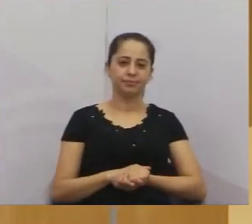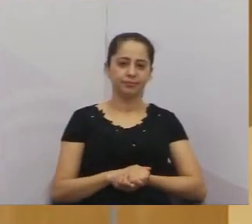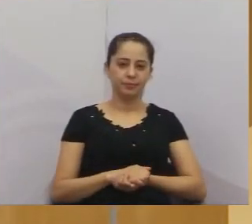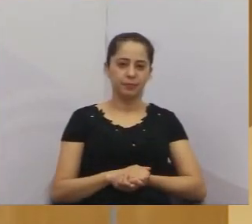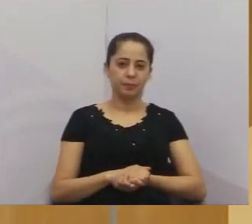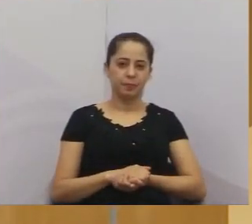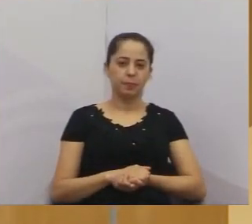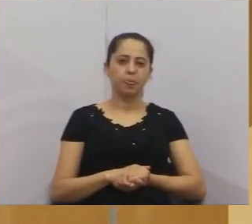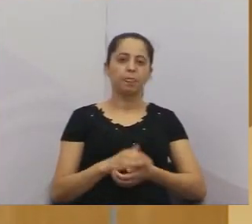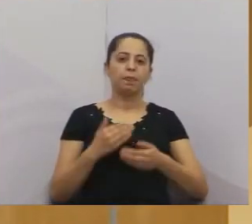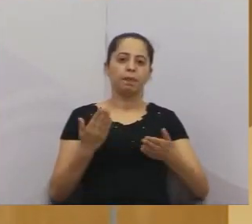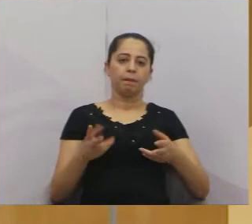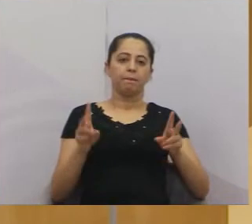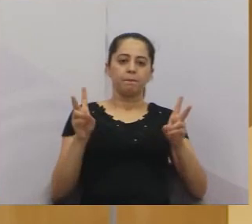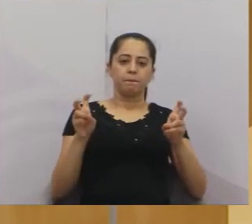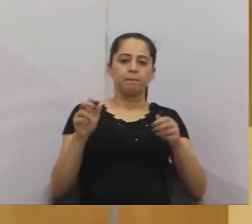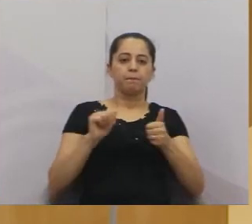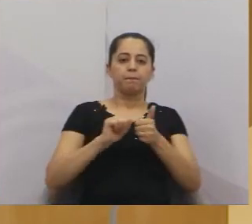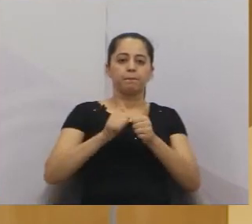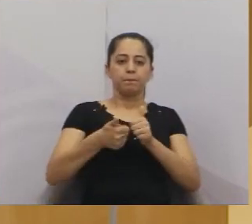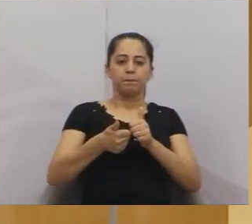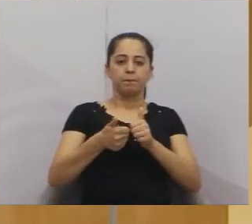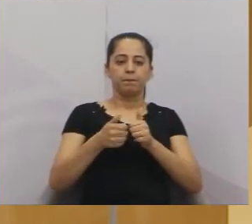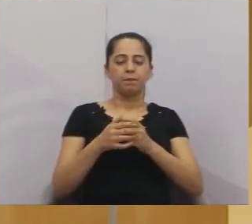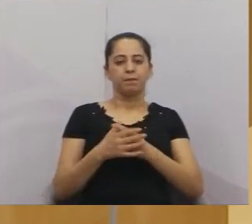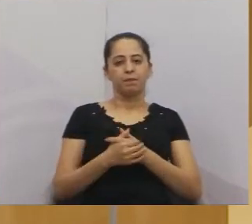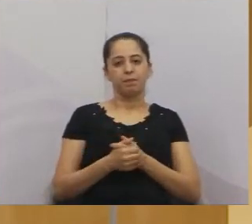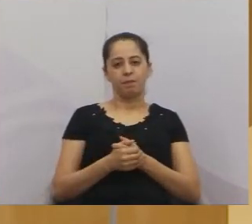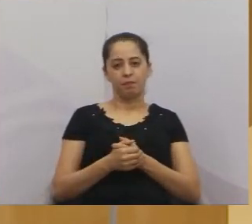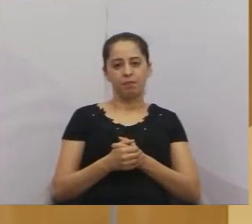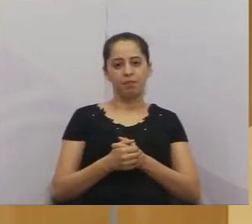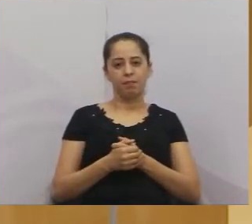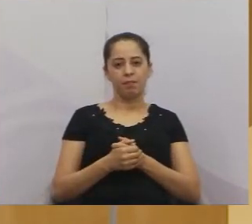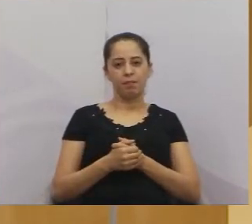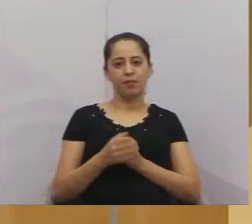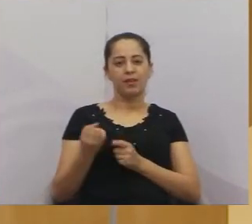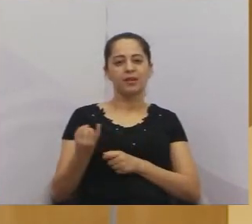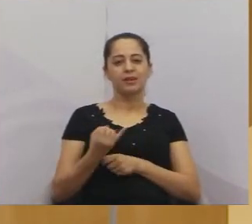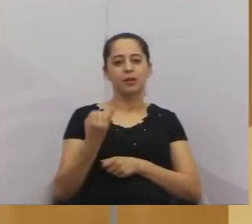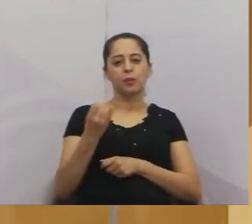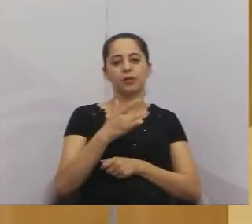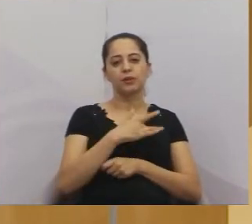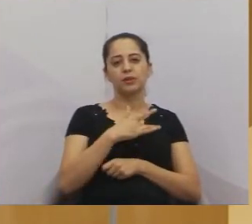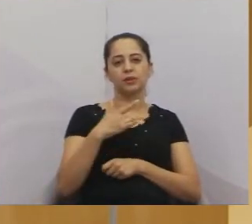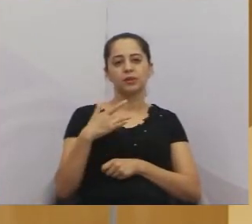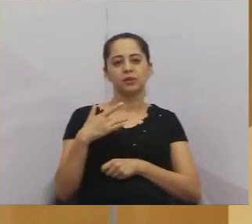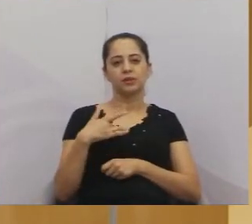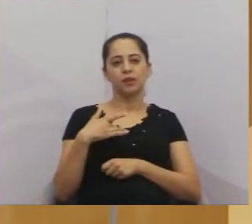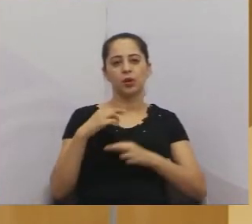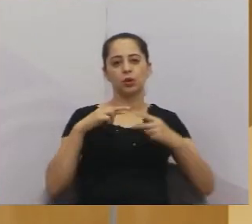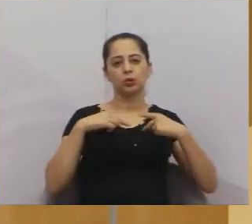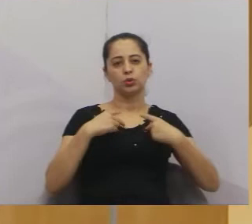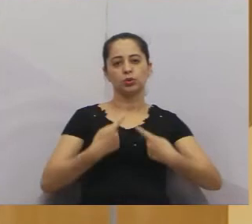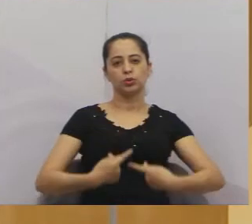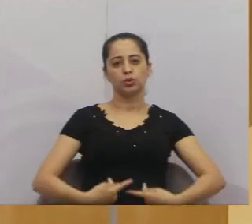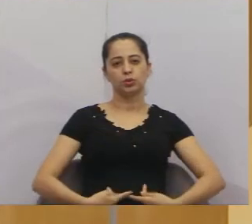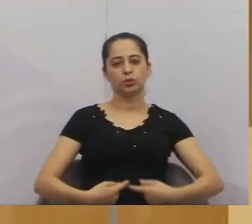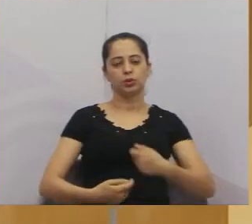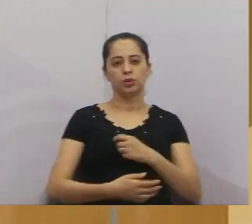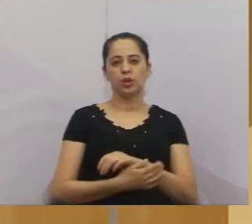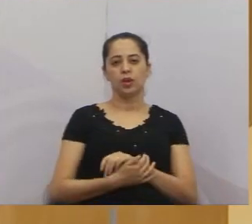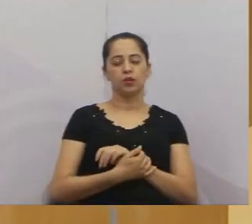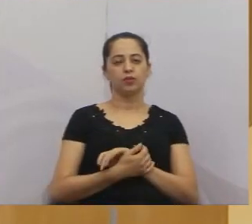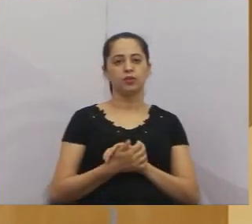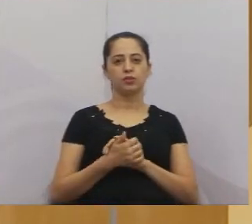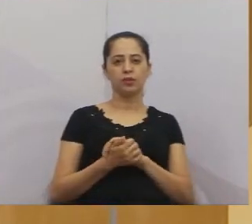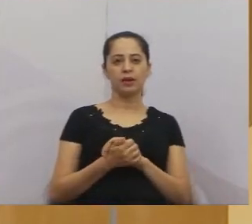E eu estou falando aqui de esportes, né? Que é importantíssimo para a vida do ser humano, ainda mais agora que